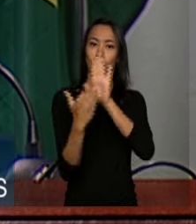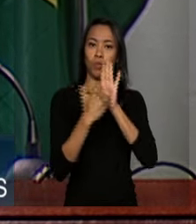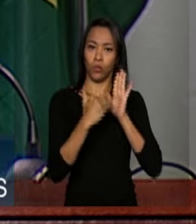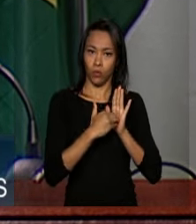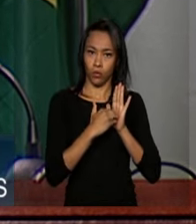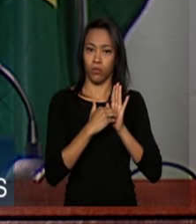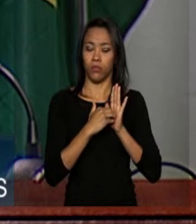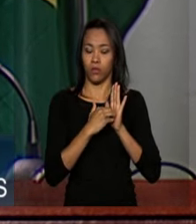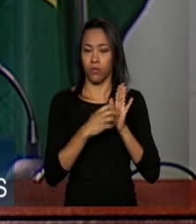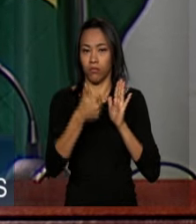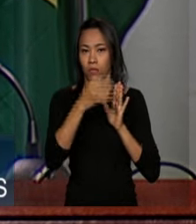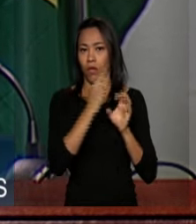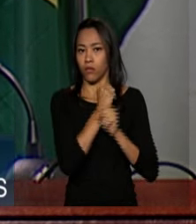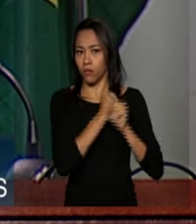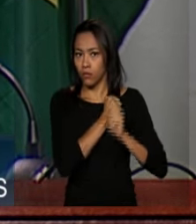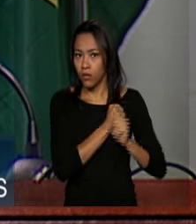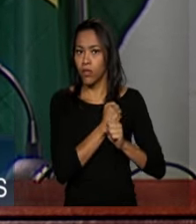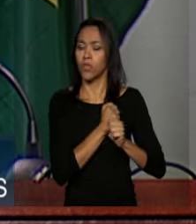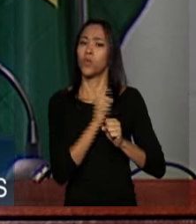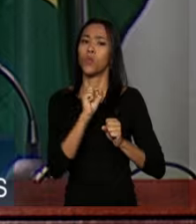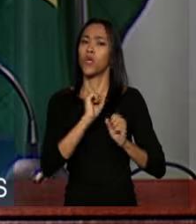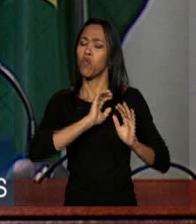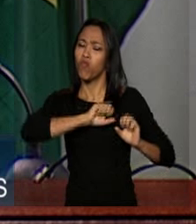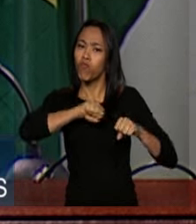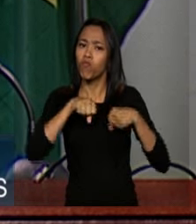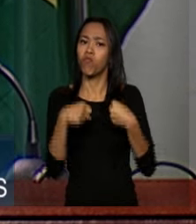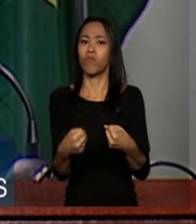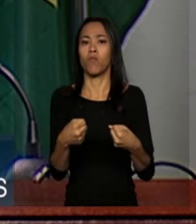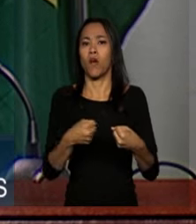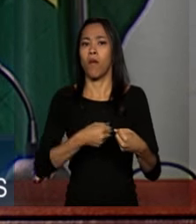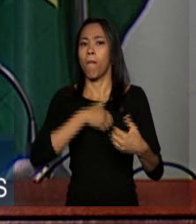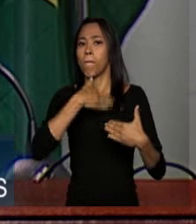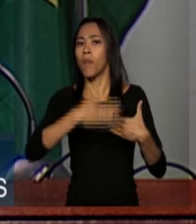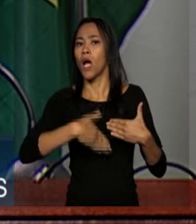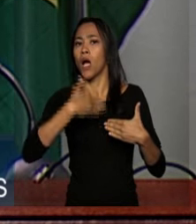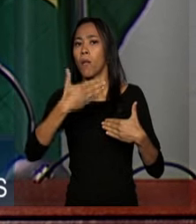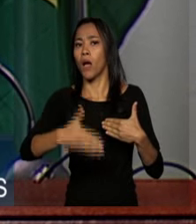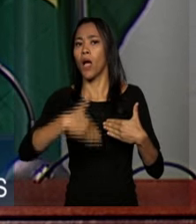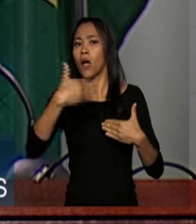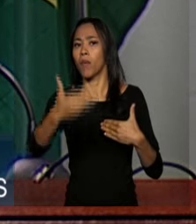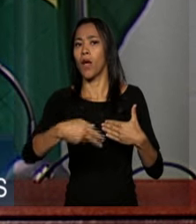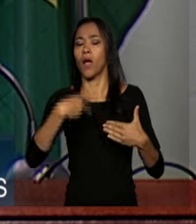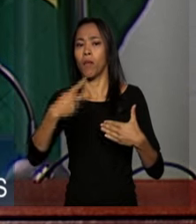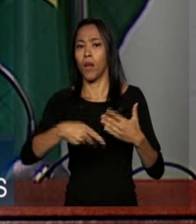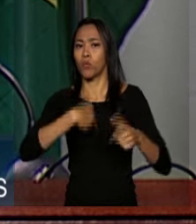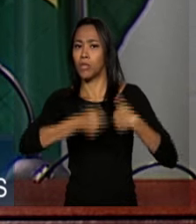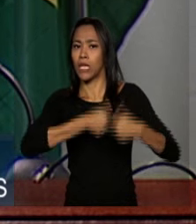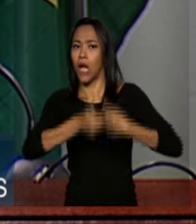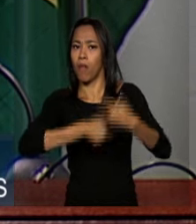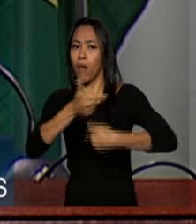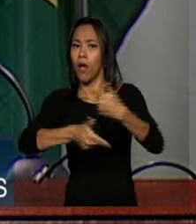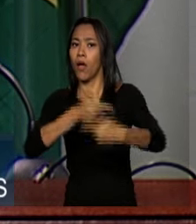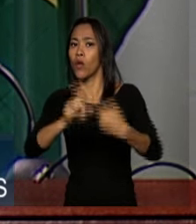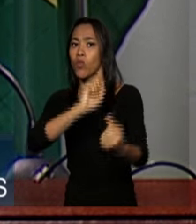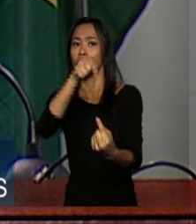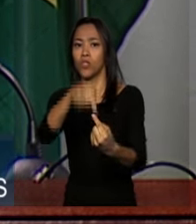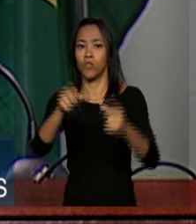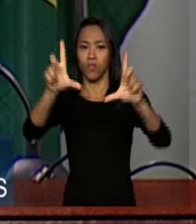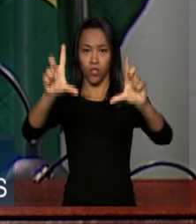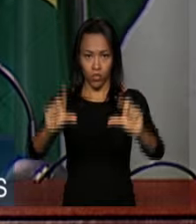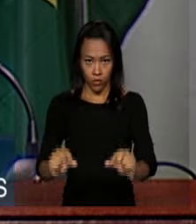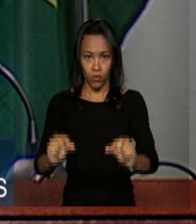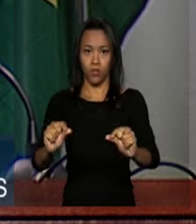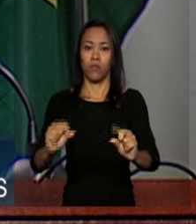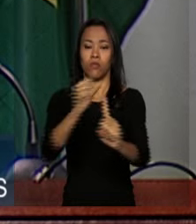décadas, um forte processo de redução das desigualdades e de inclusão social.